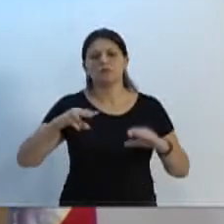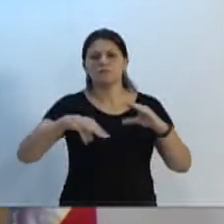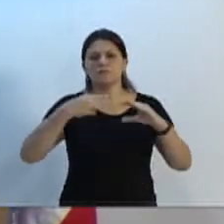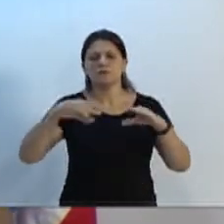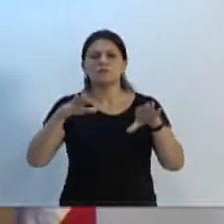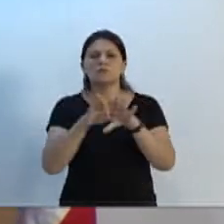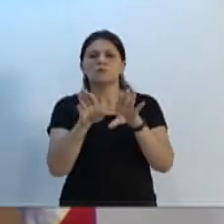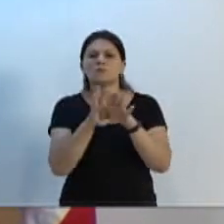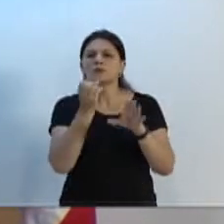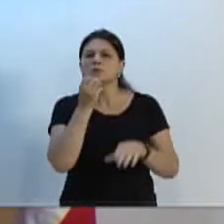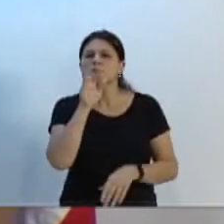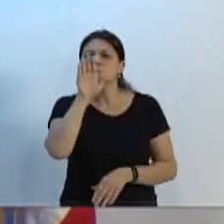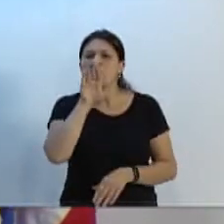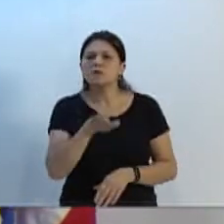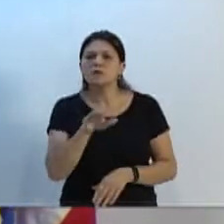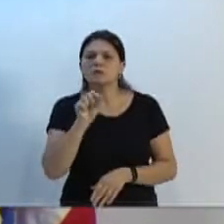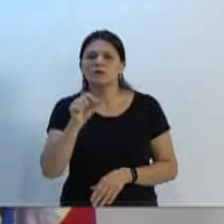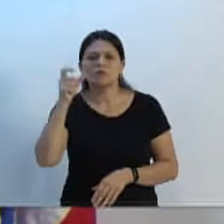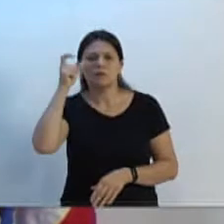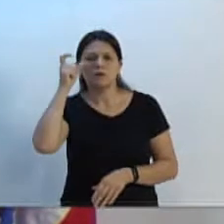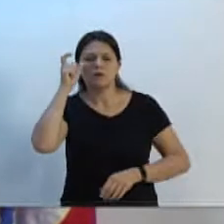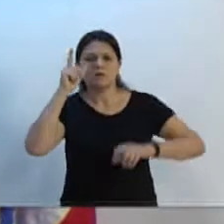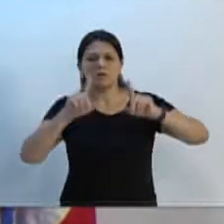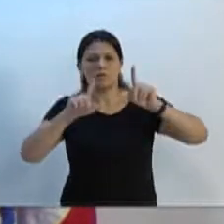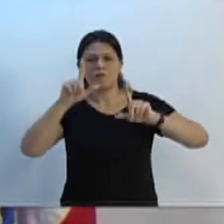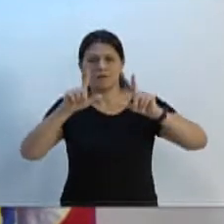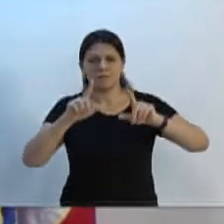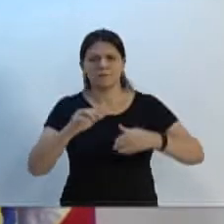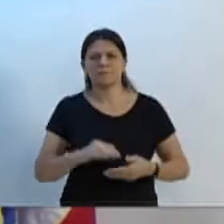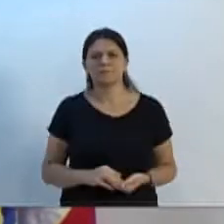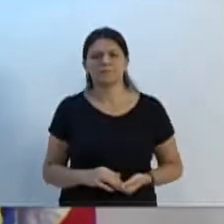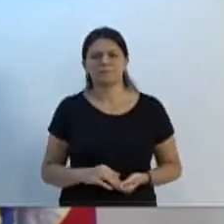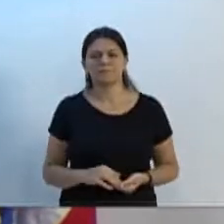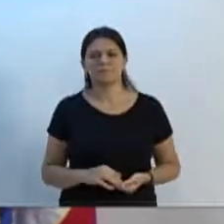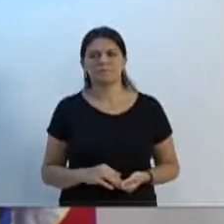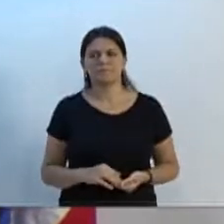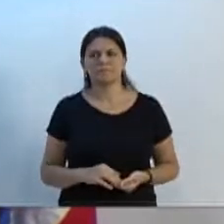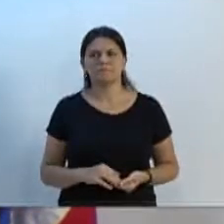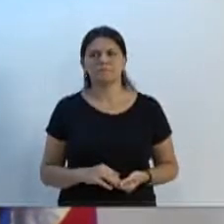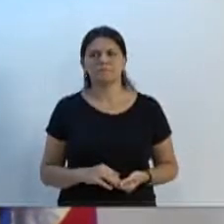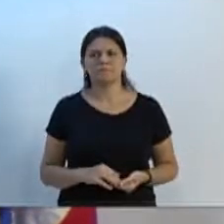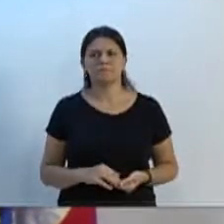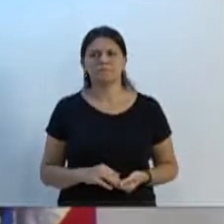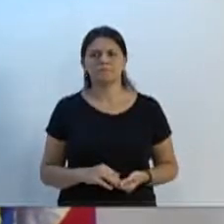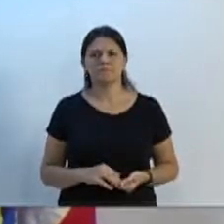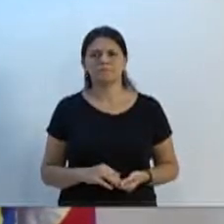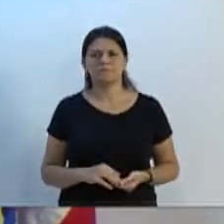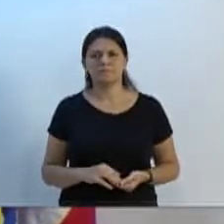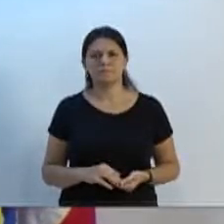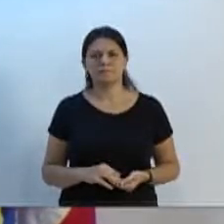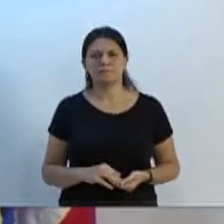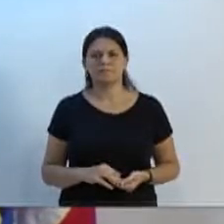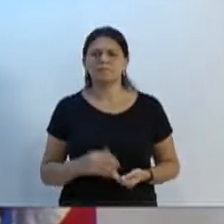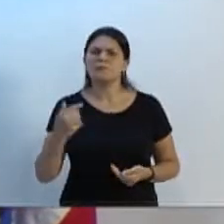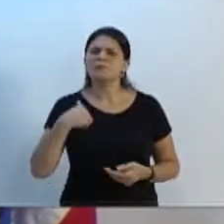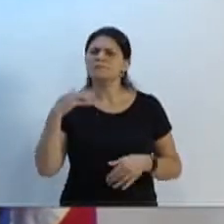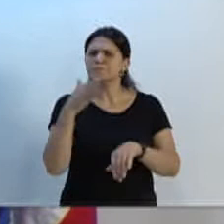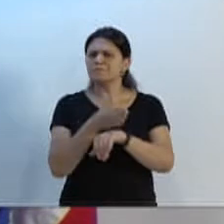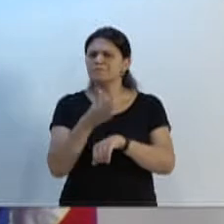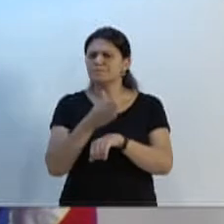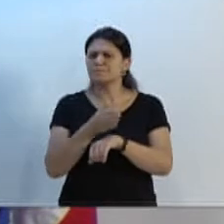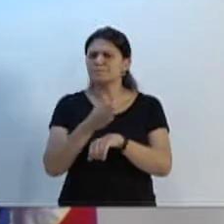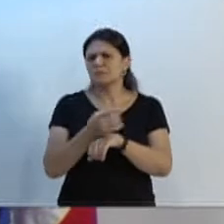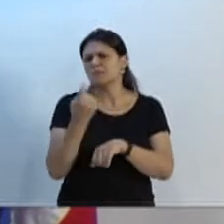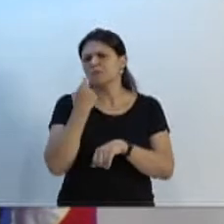também aqui nos acompanhem nesse momento pela tv legislativo um chouriço eu participei na última